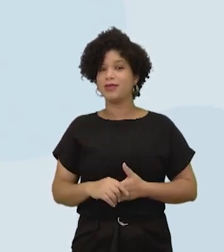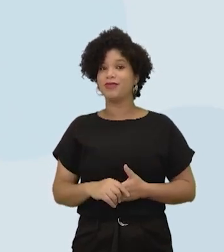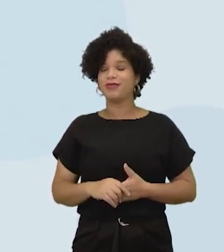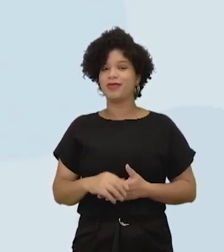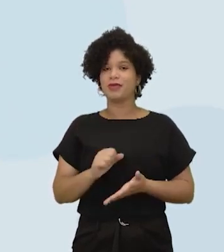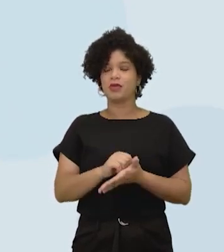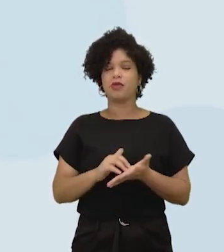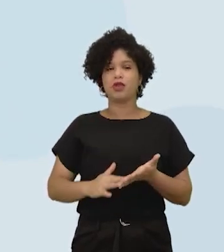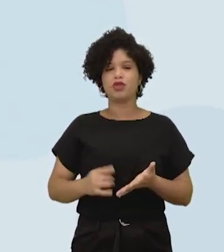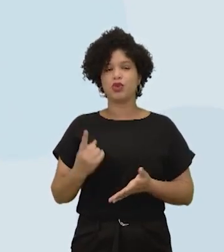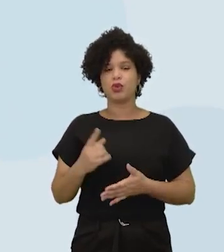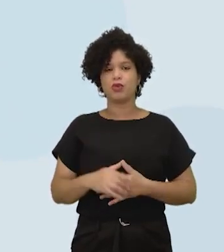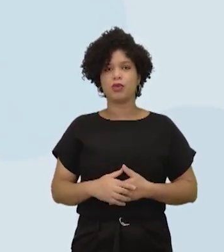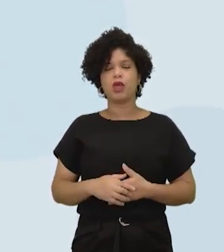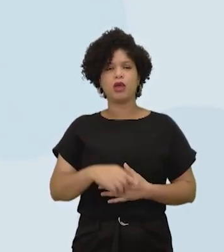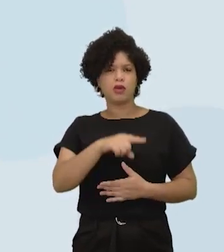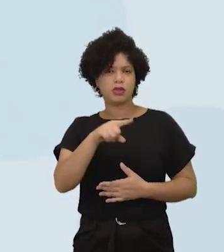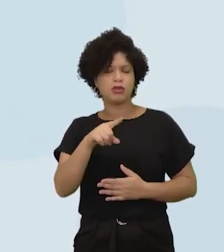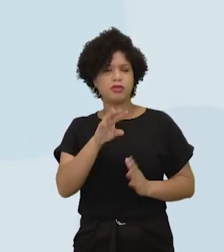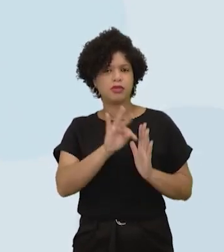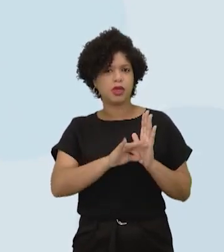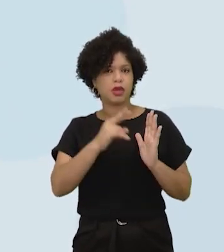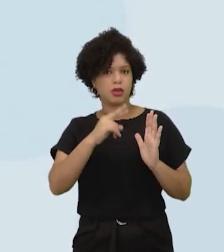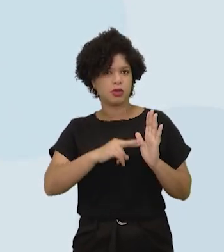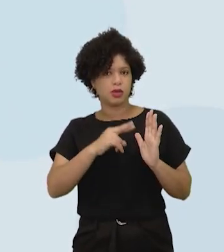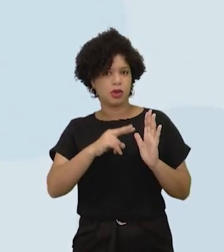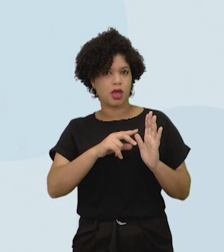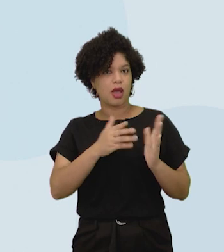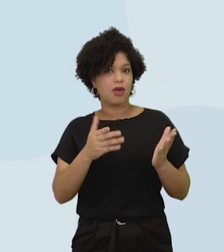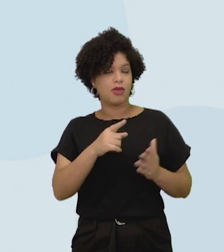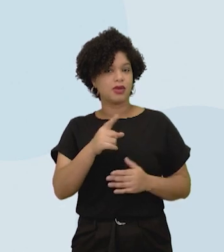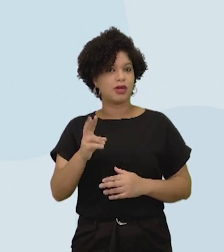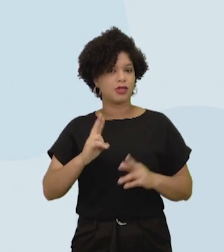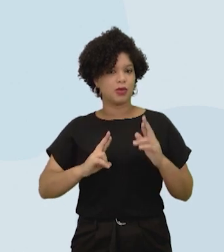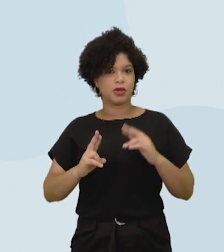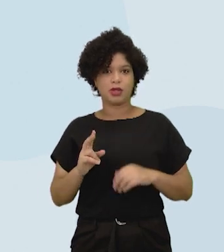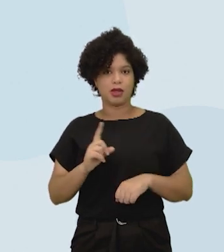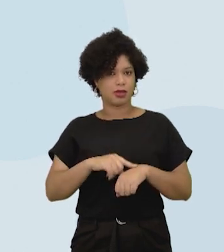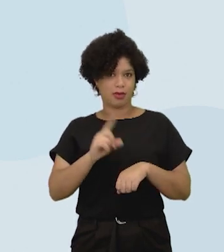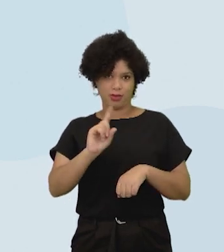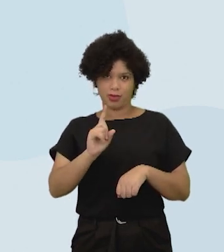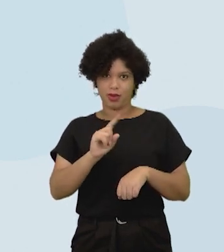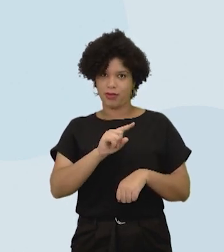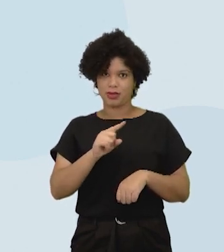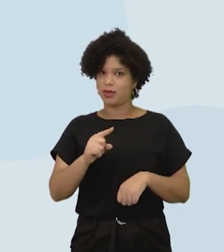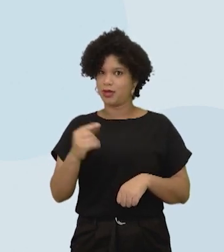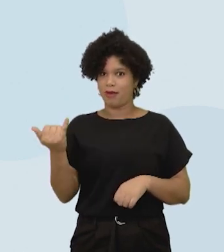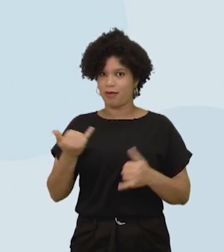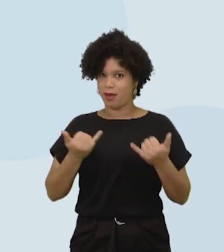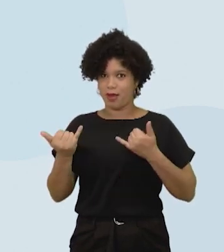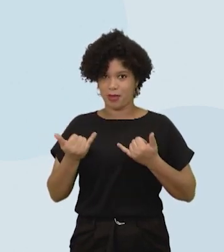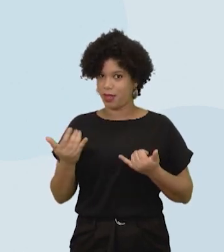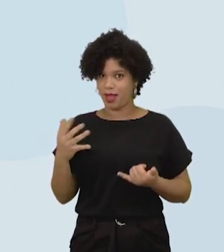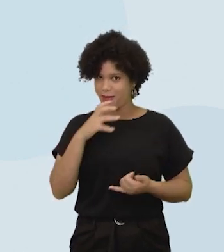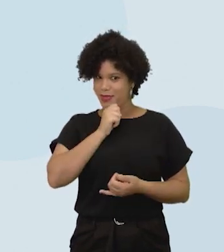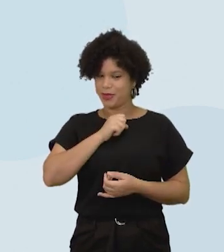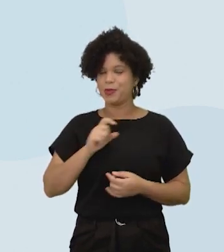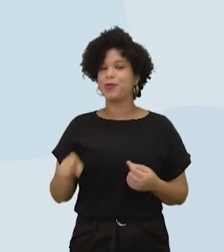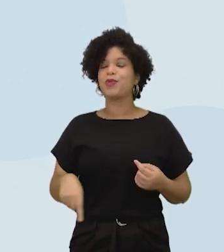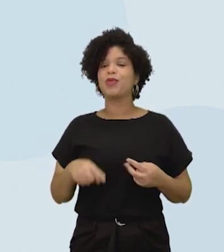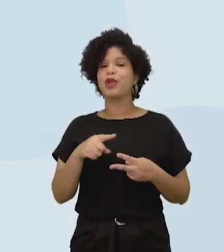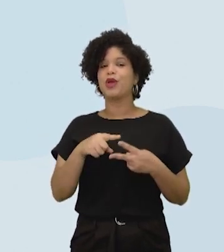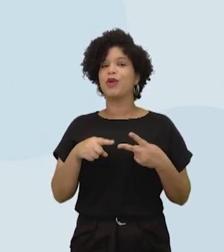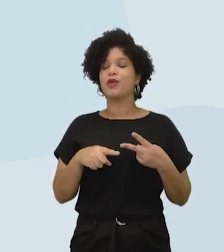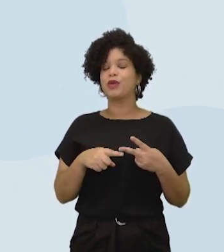atividade 1. Após a leitura do texto, responda. Vai ser sem tempo, tá, gente? Vocês vão mandando junto e a gente já vai conversando. Após a leitura do